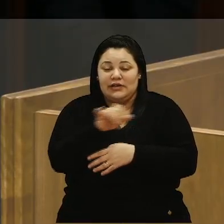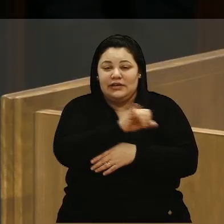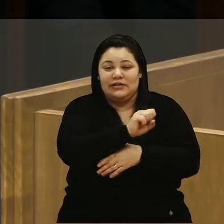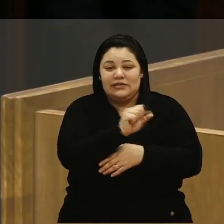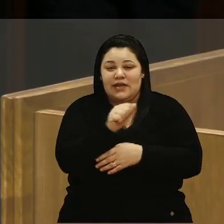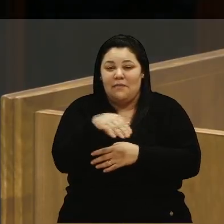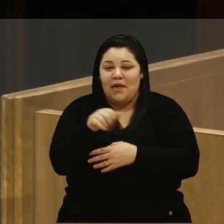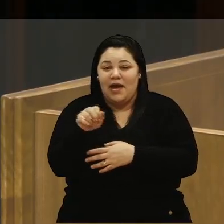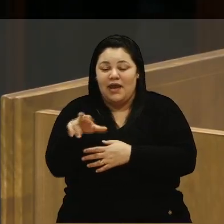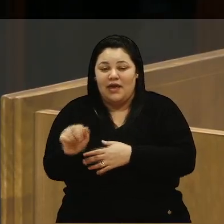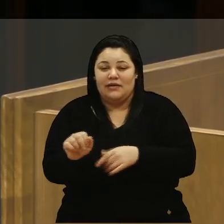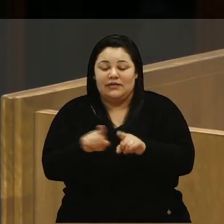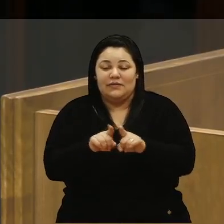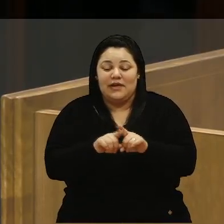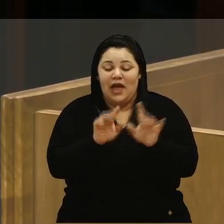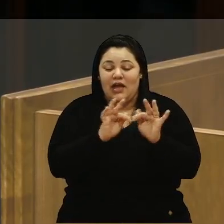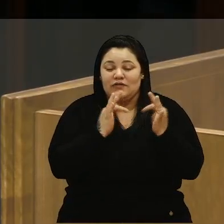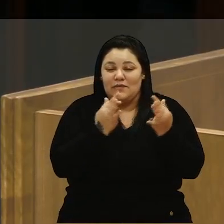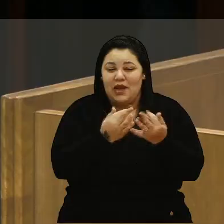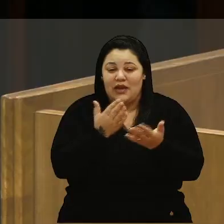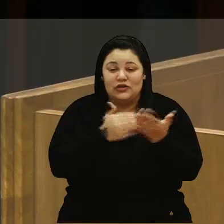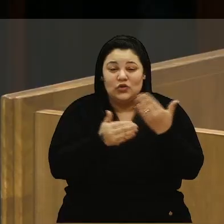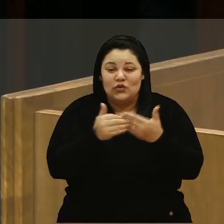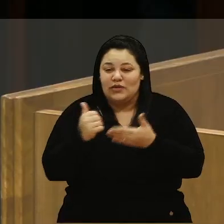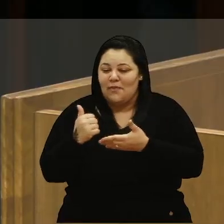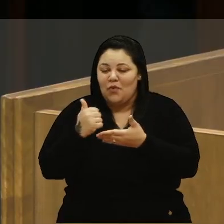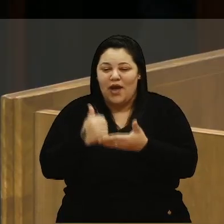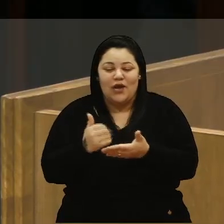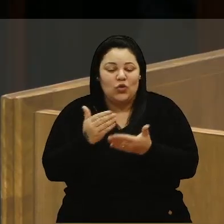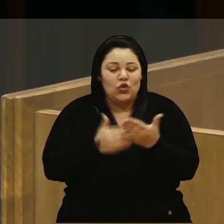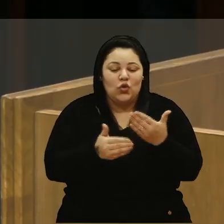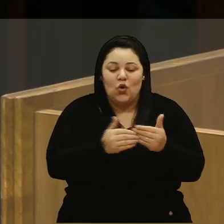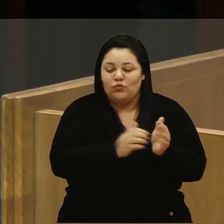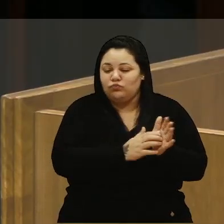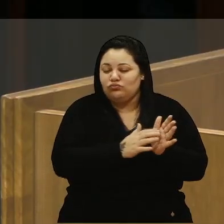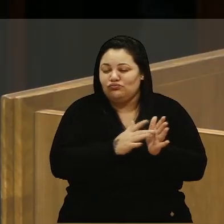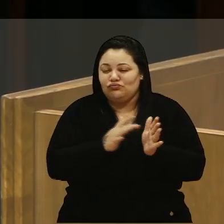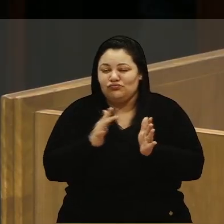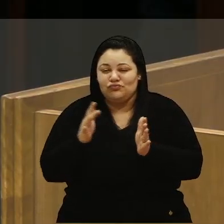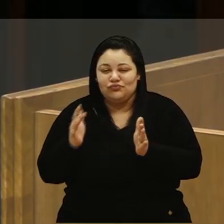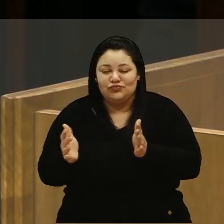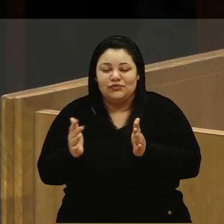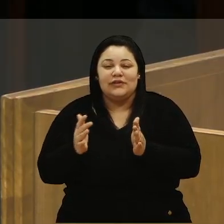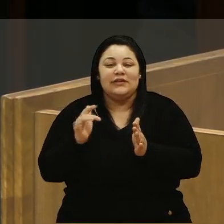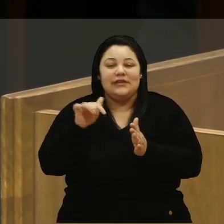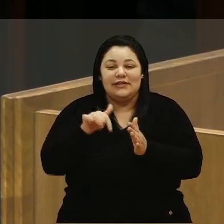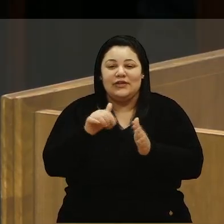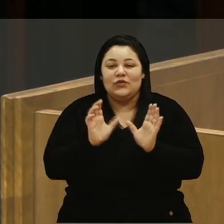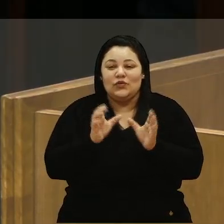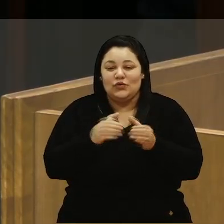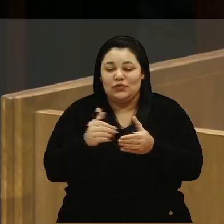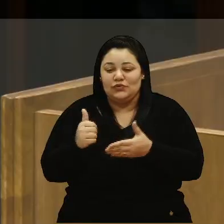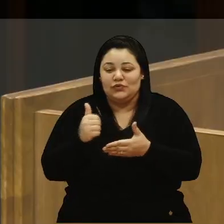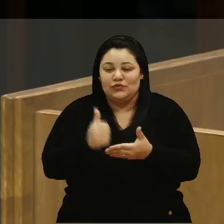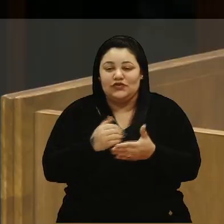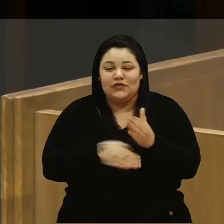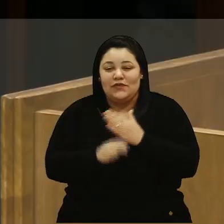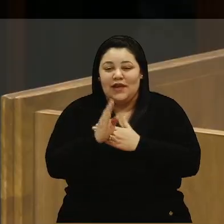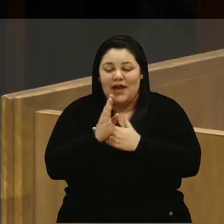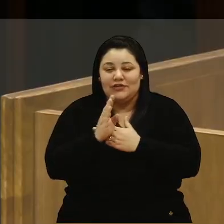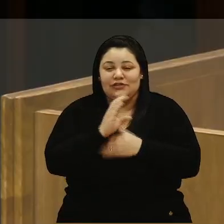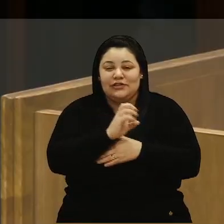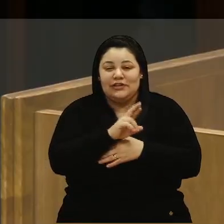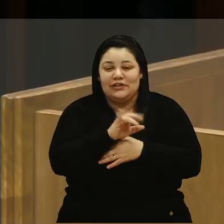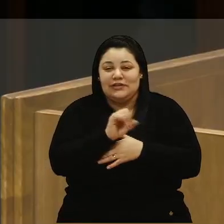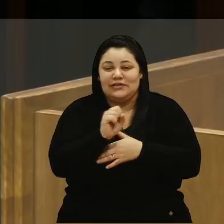Bueno. Aos familiares que apoiaram cada etapa dessa jornada e à equipe de apoio que acompanhou até Cristalina. A